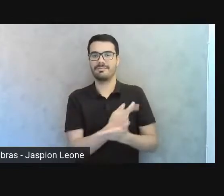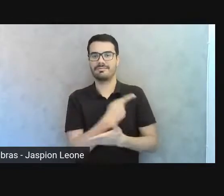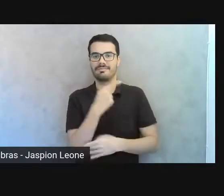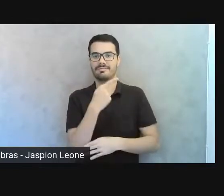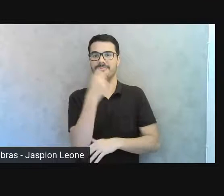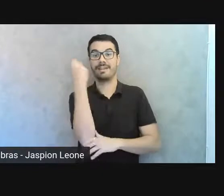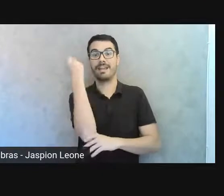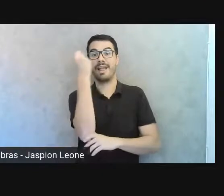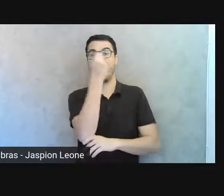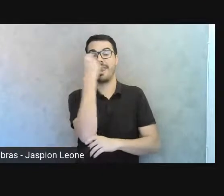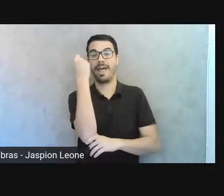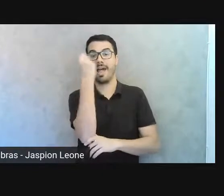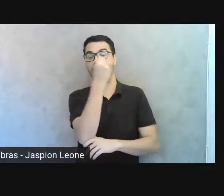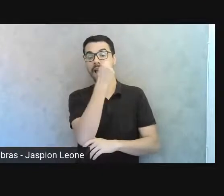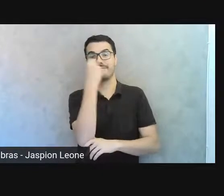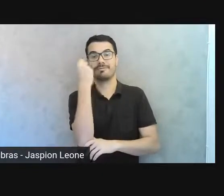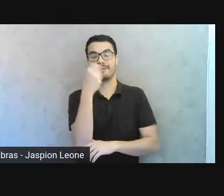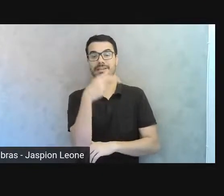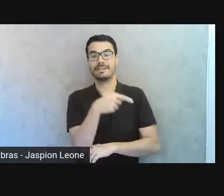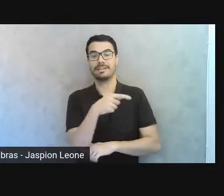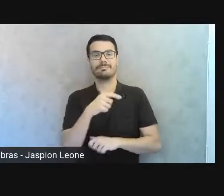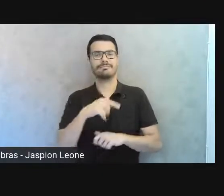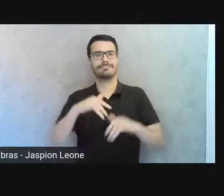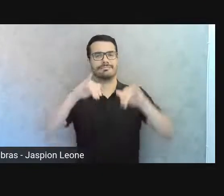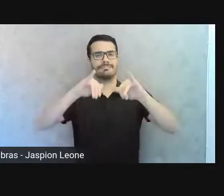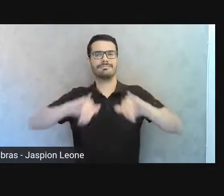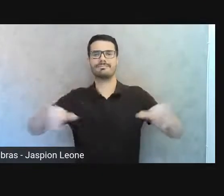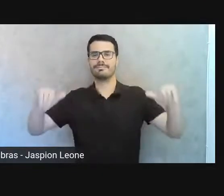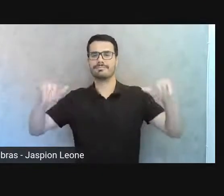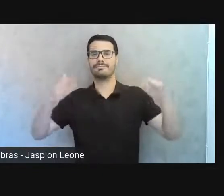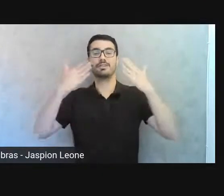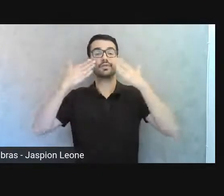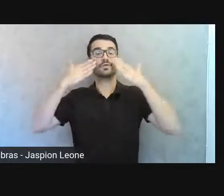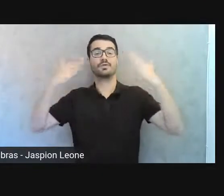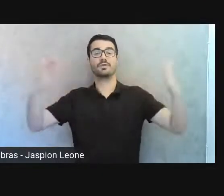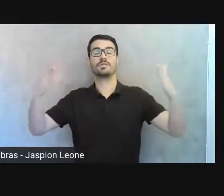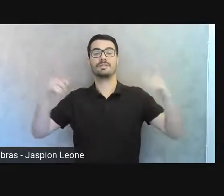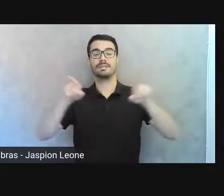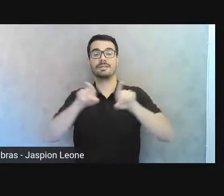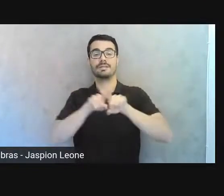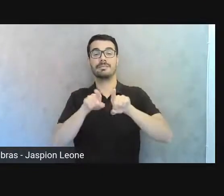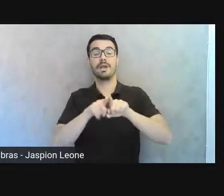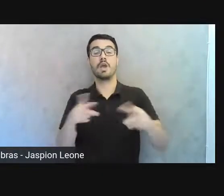junto a fornecedores do governo para extorsão.